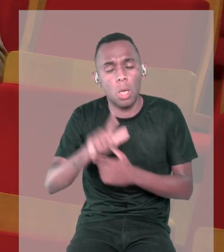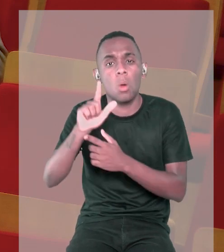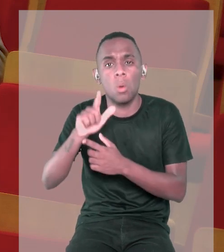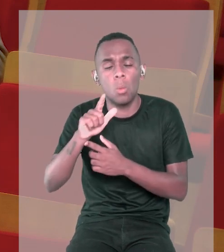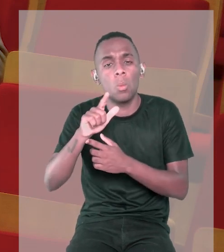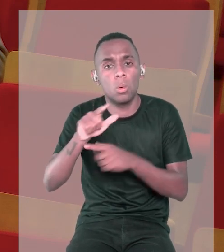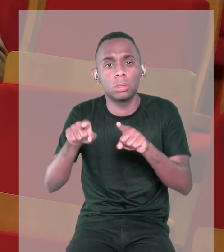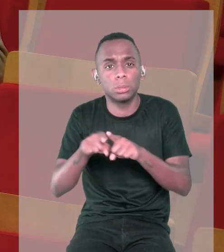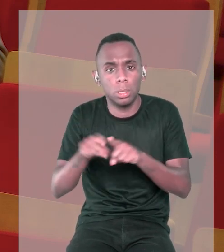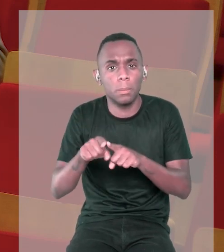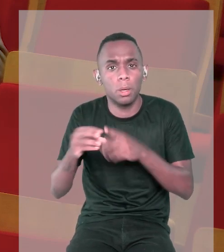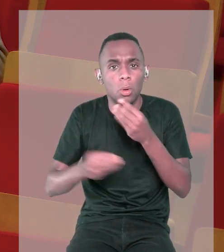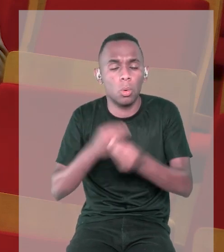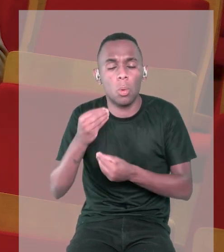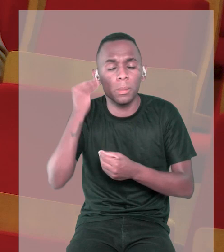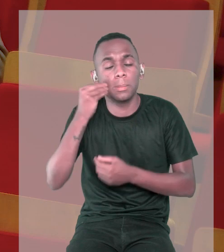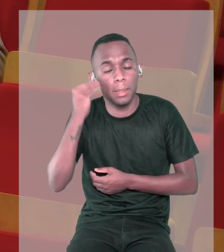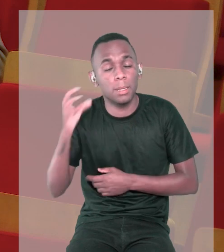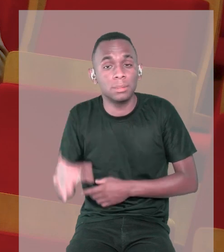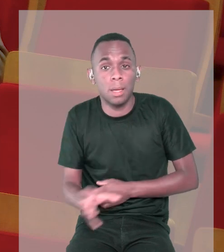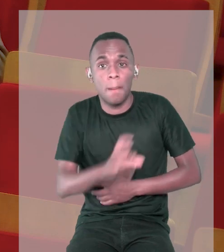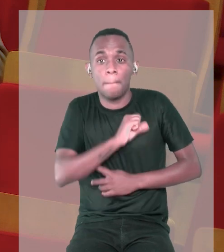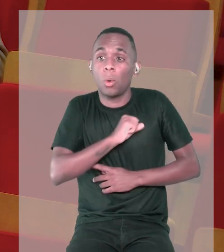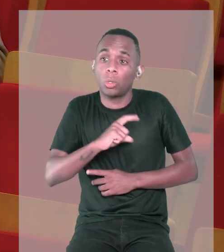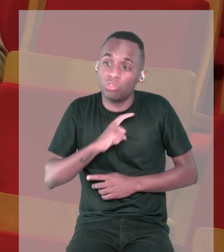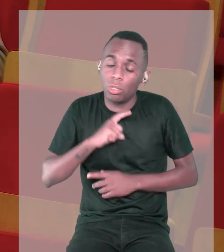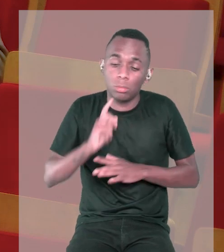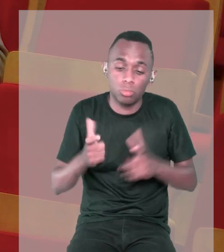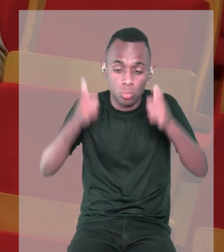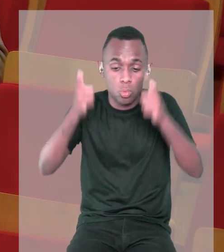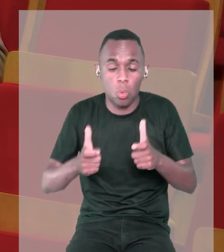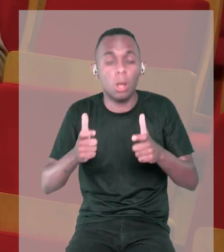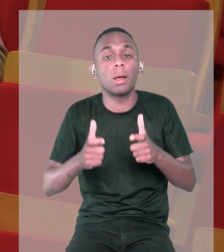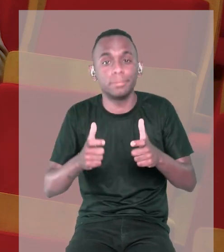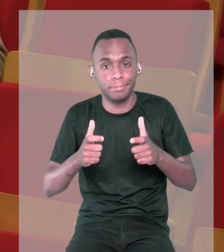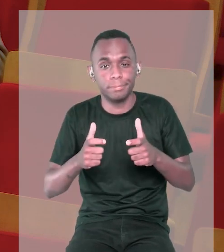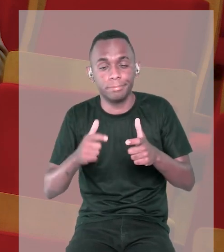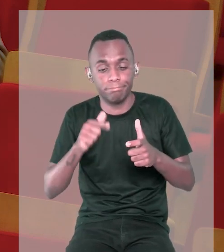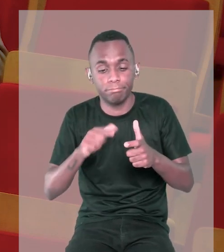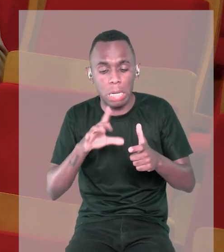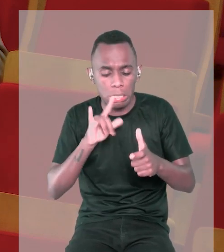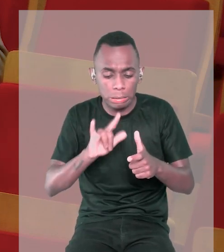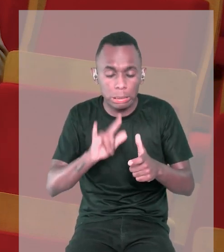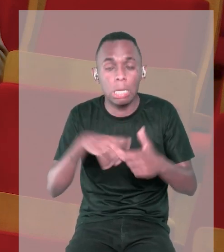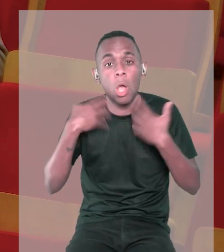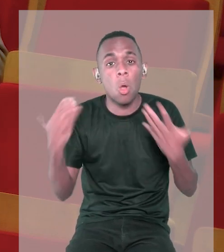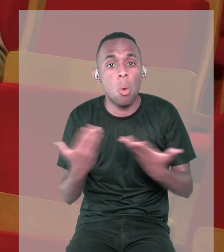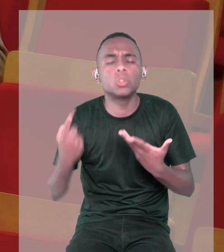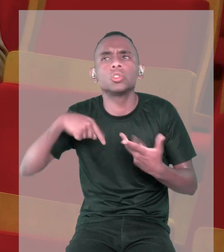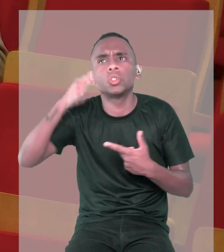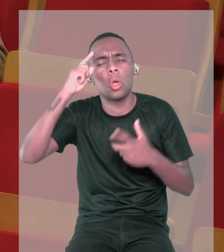mundo. Né? Que eu acho que hoje, quando a gente pensa assim, no contraste do romantismo com o classicismo, né?